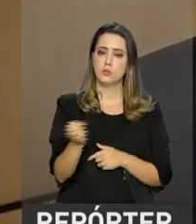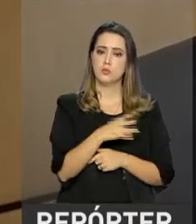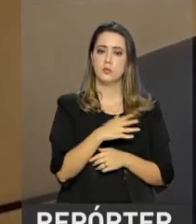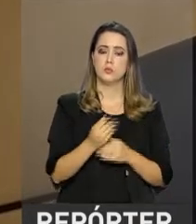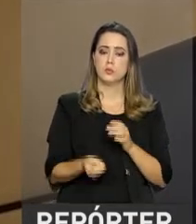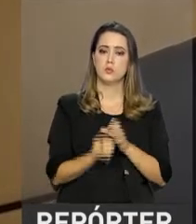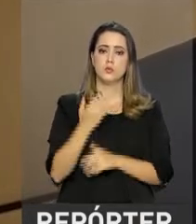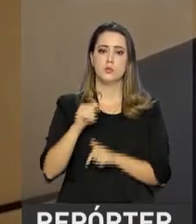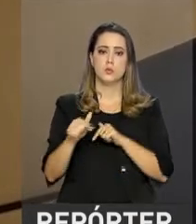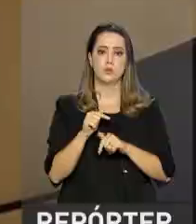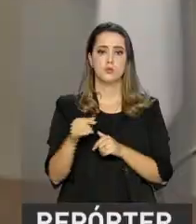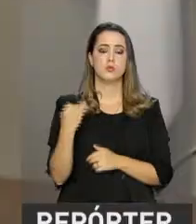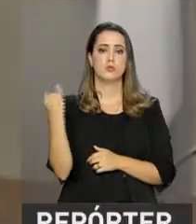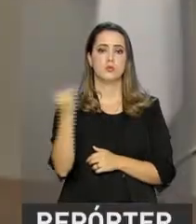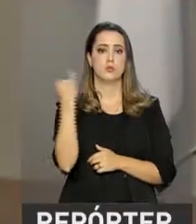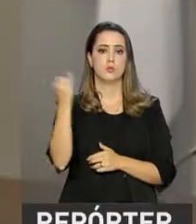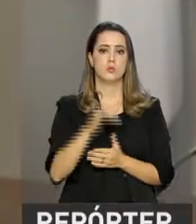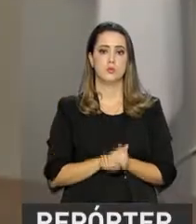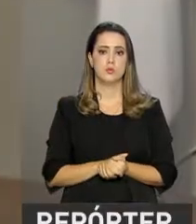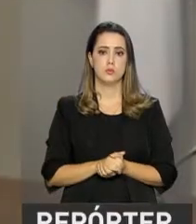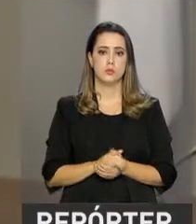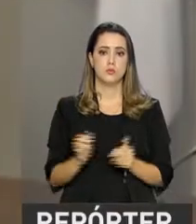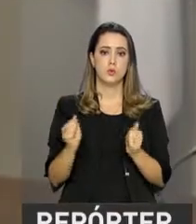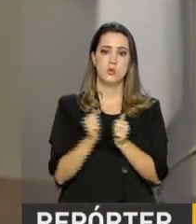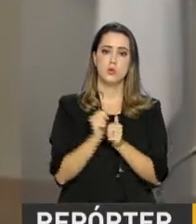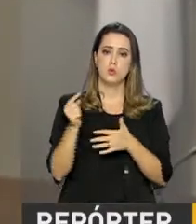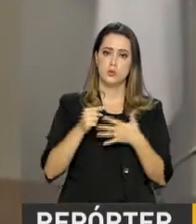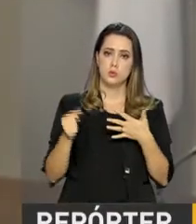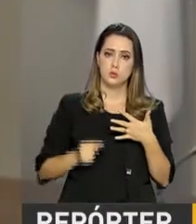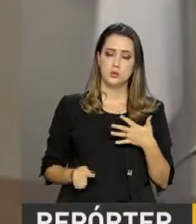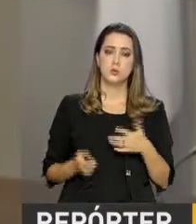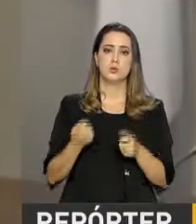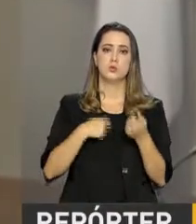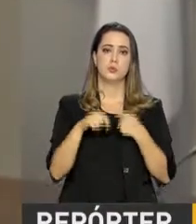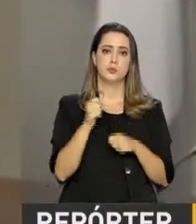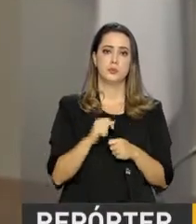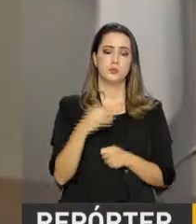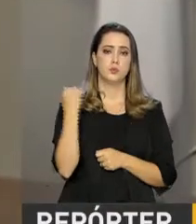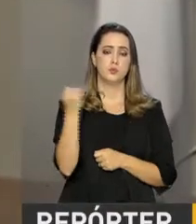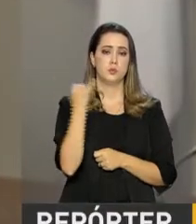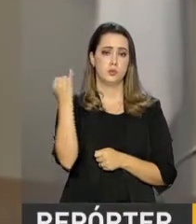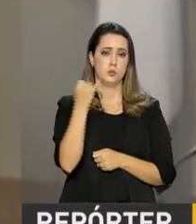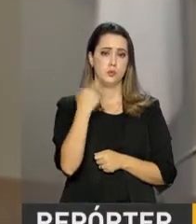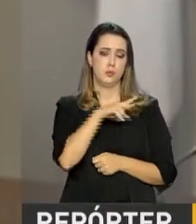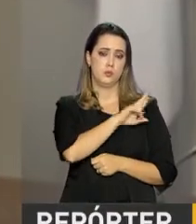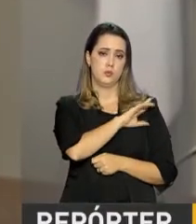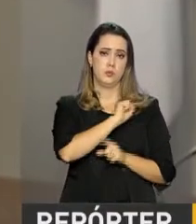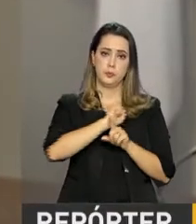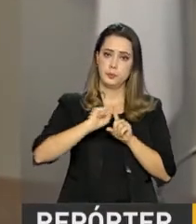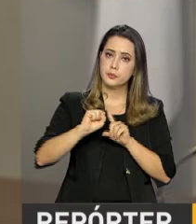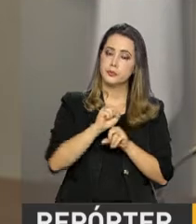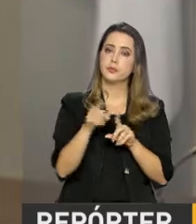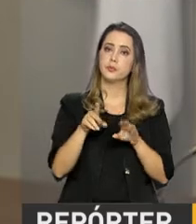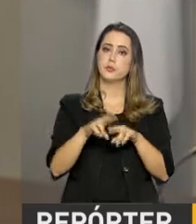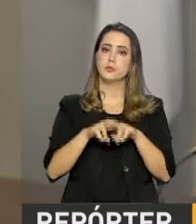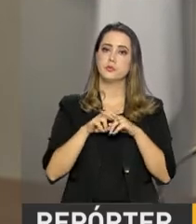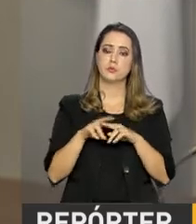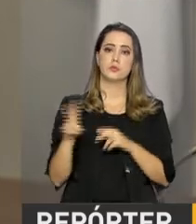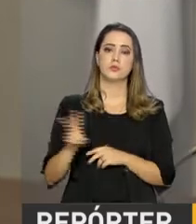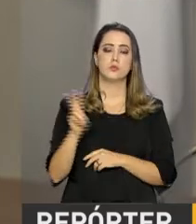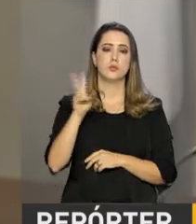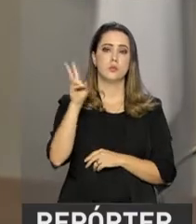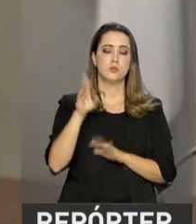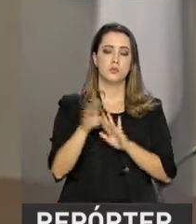empregos que é muito importante ao lado das medidas econômicas temer destacou a responsabilidade social por meio da valorização